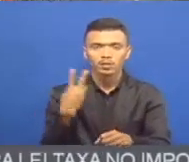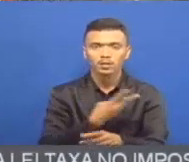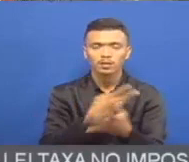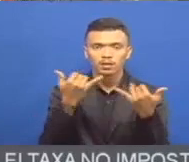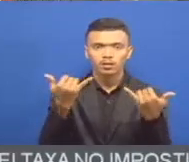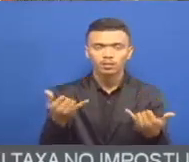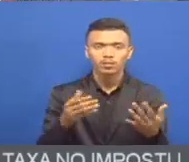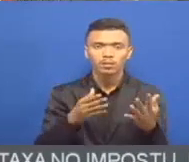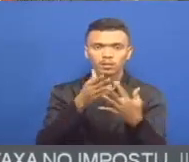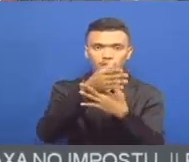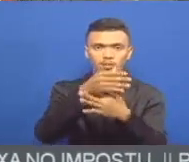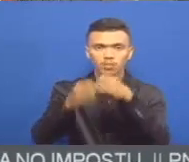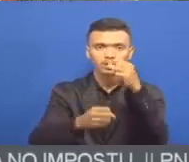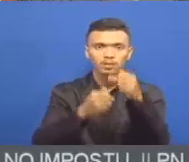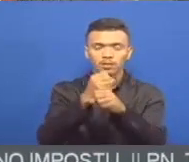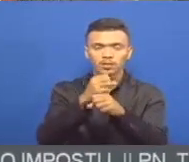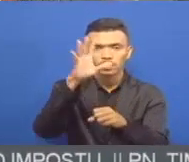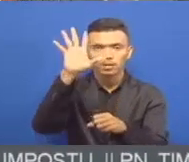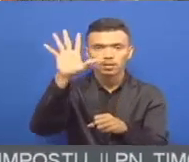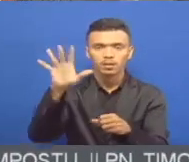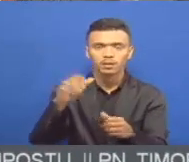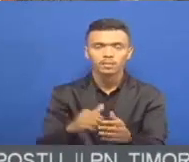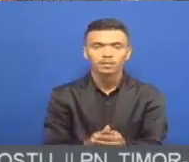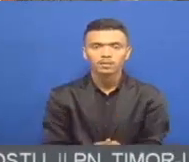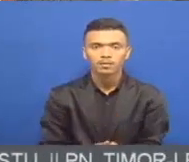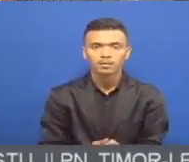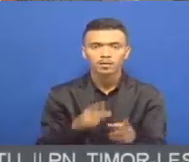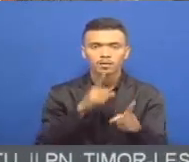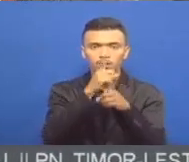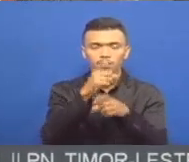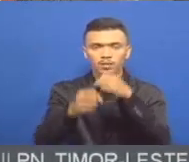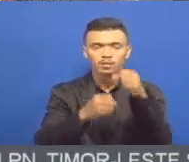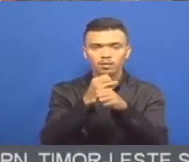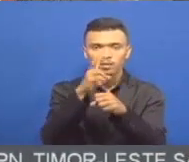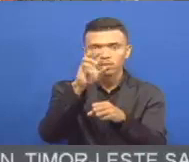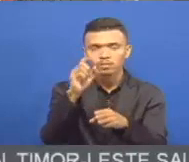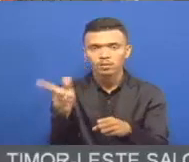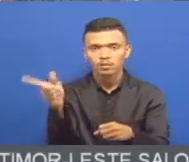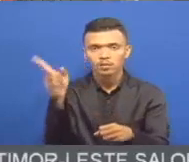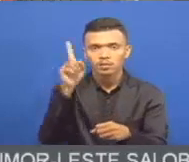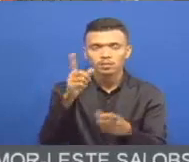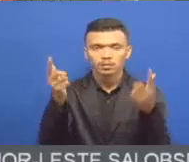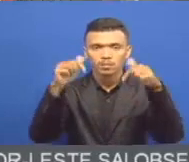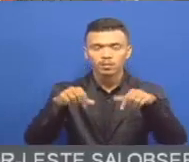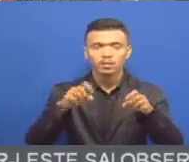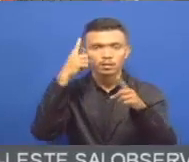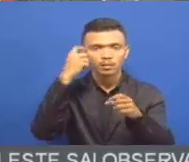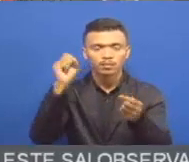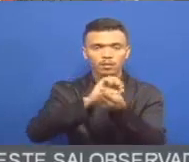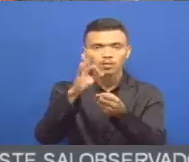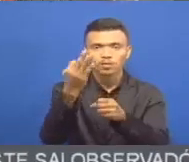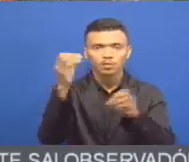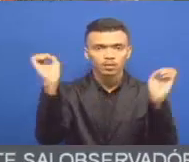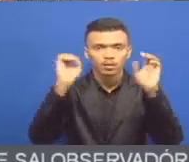dá da tama batina da Lima, turlos iha 2021 será mais, infelizmente tamba Covid, será bem rola parte né,